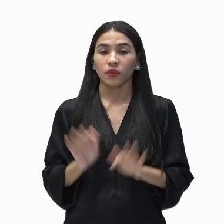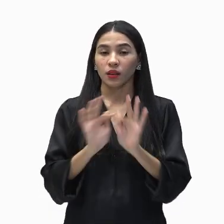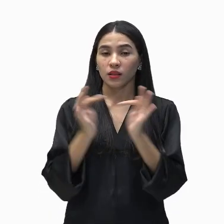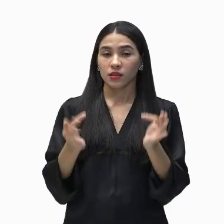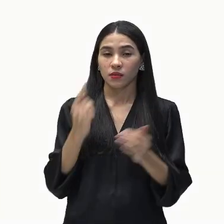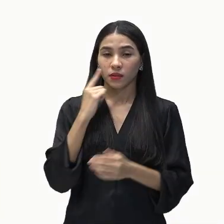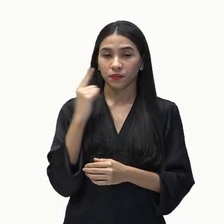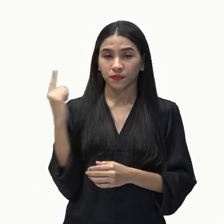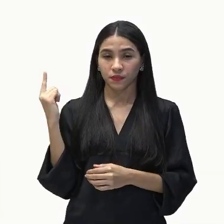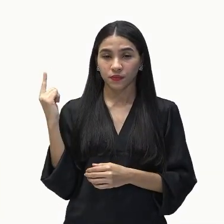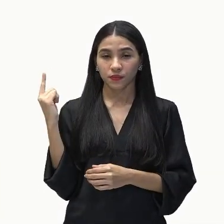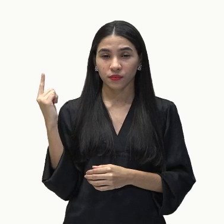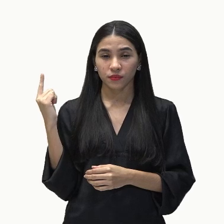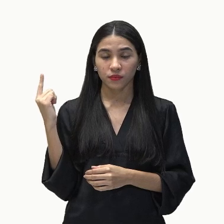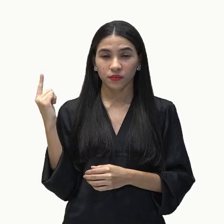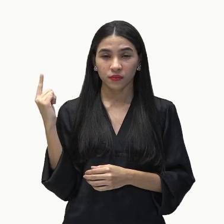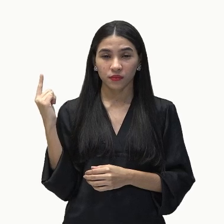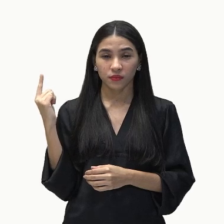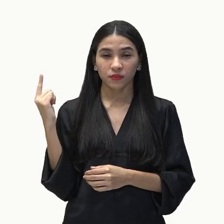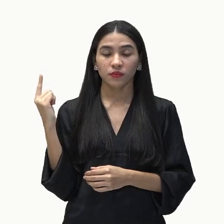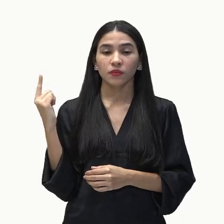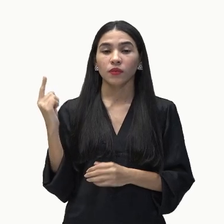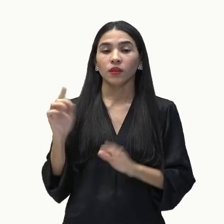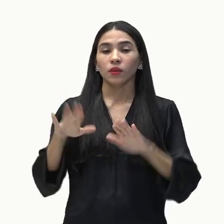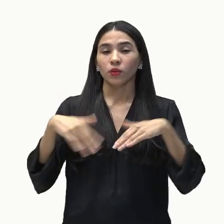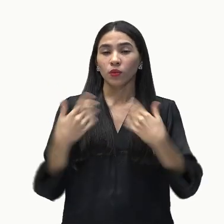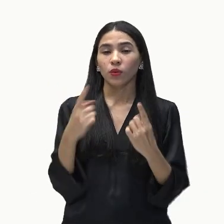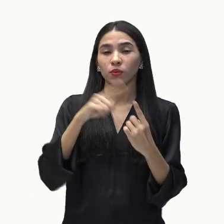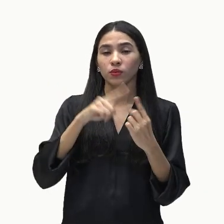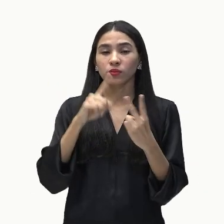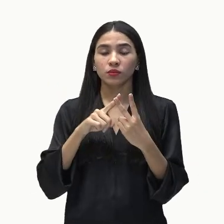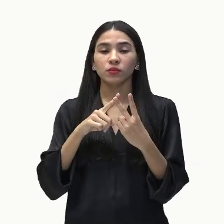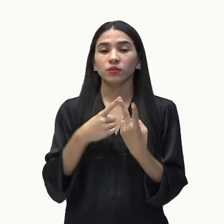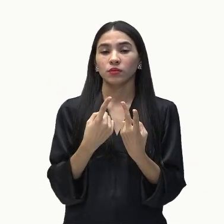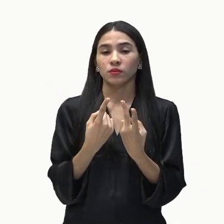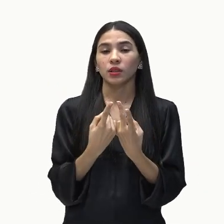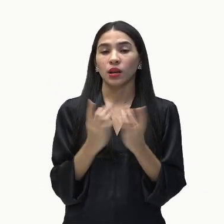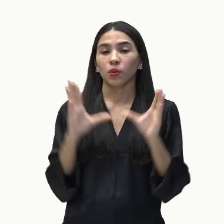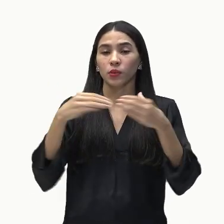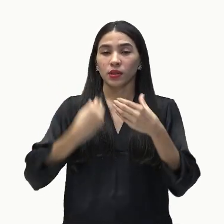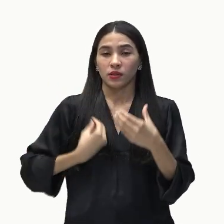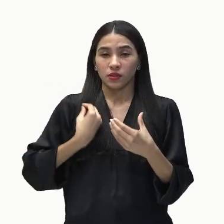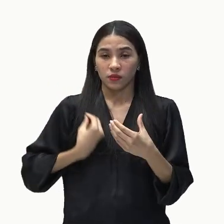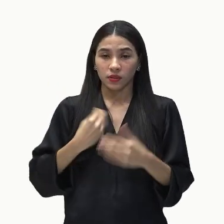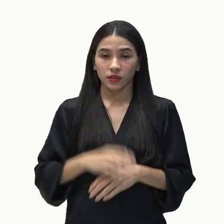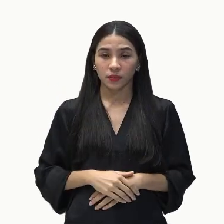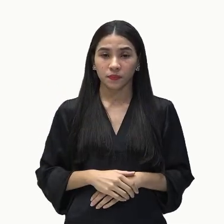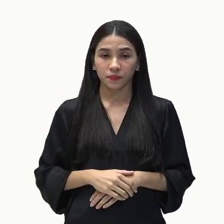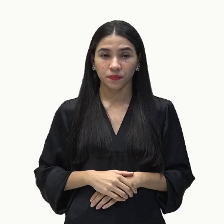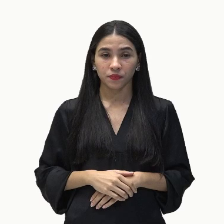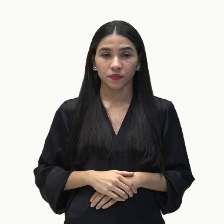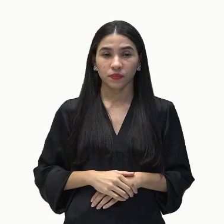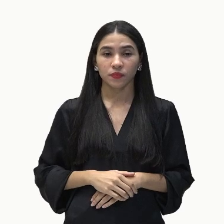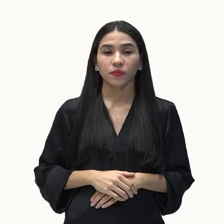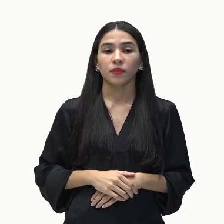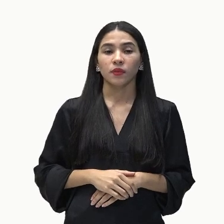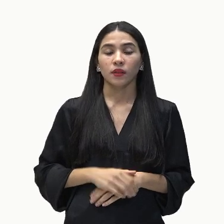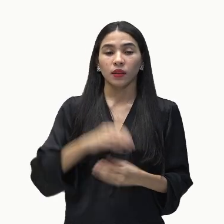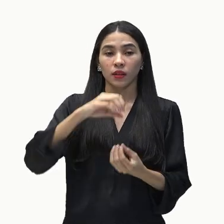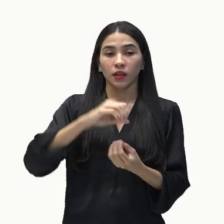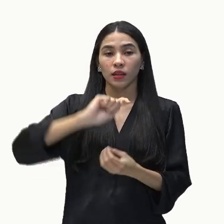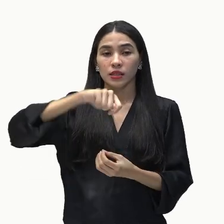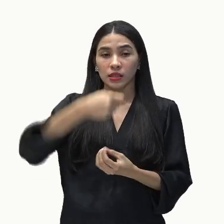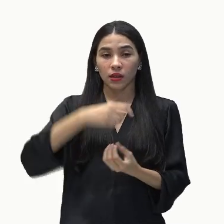para mostrar quais são os tipos de reprodução existentes entre os seres vivos. Nós temos a assexuada